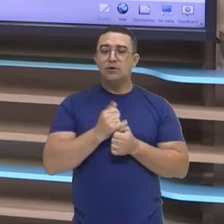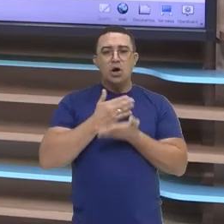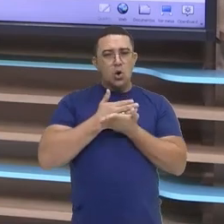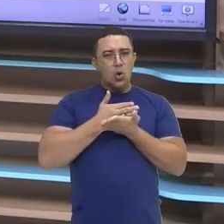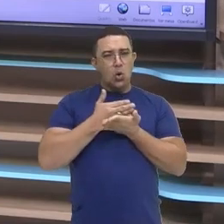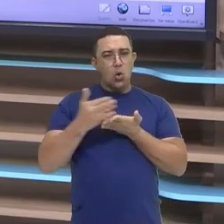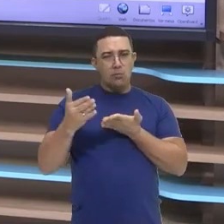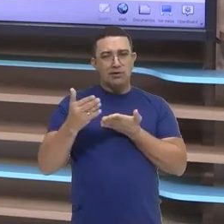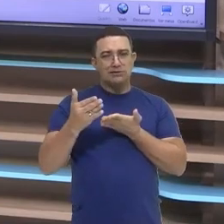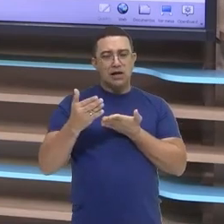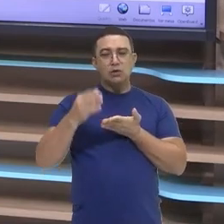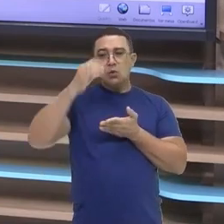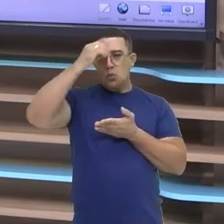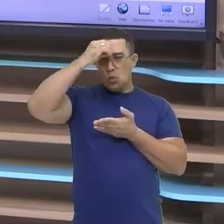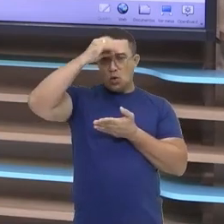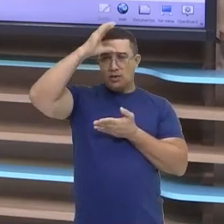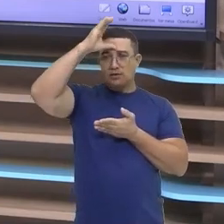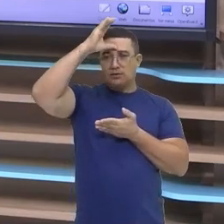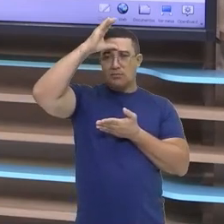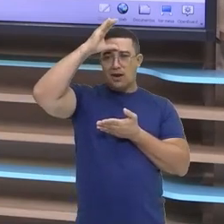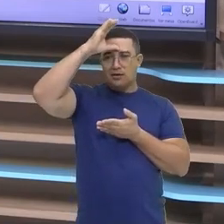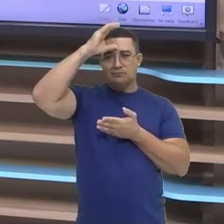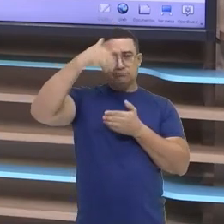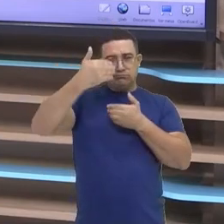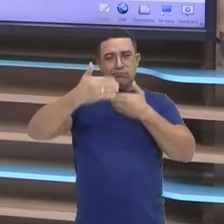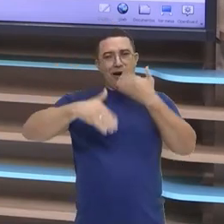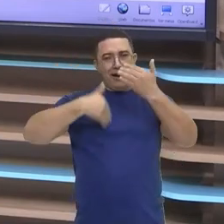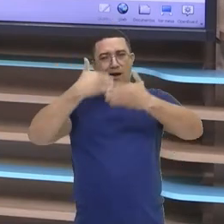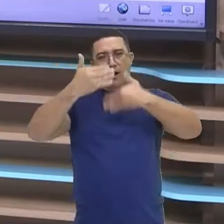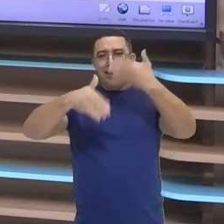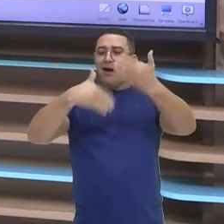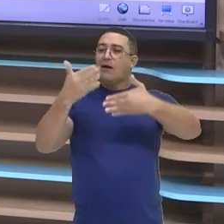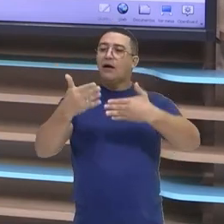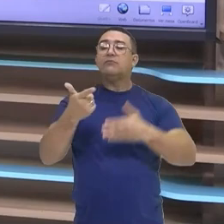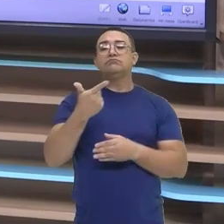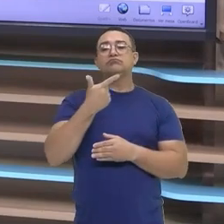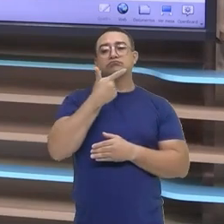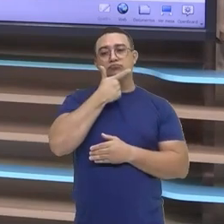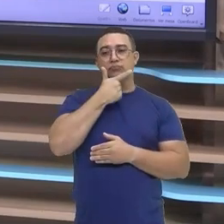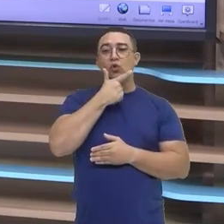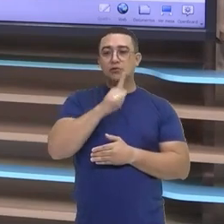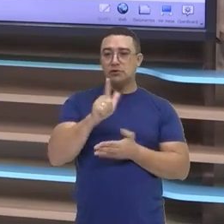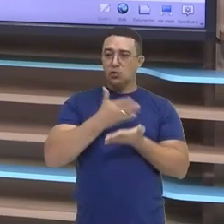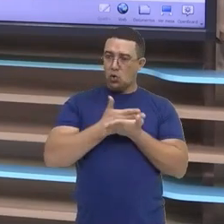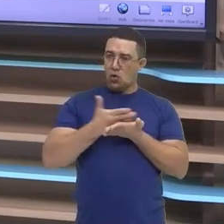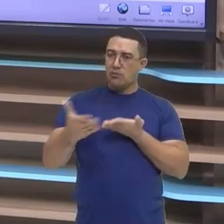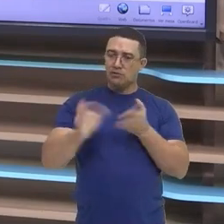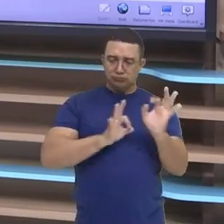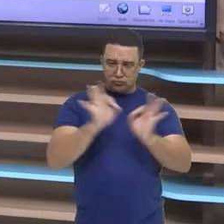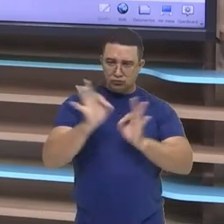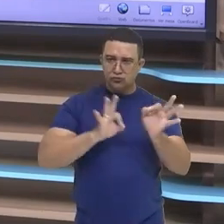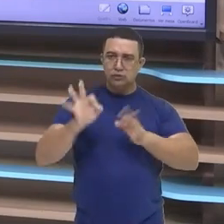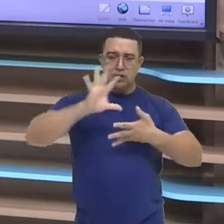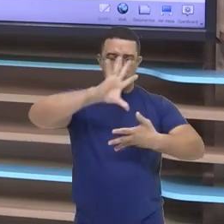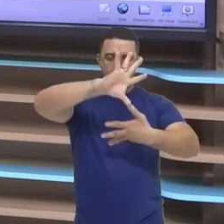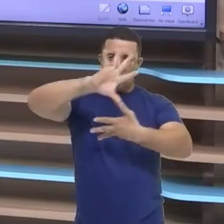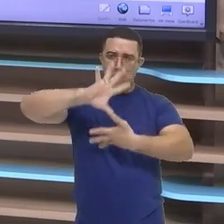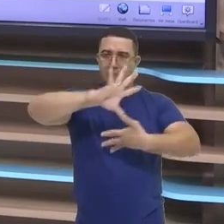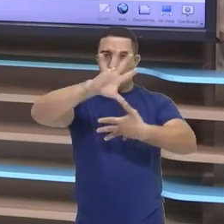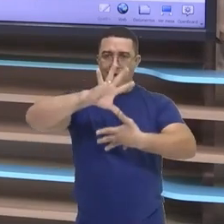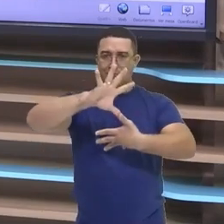partir desse conhecimento que eles foram tendo, eles começaram aí a elaborar os mapas,